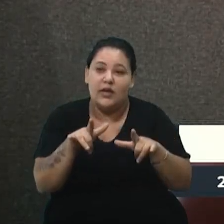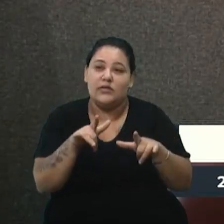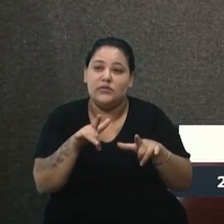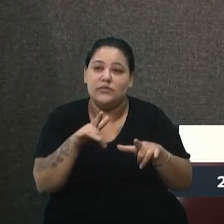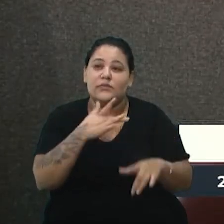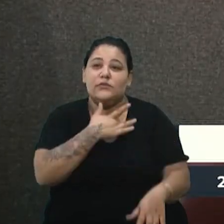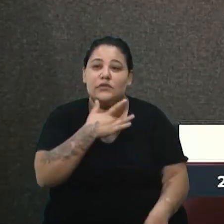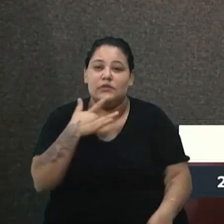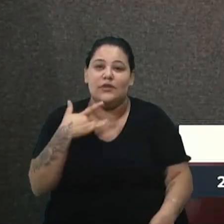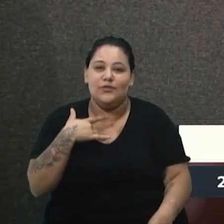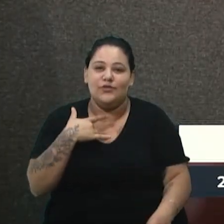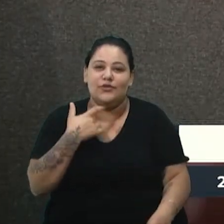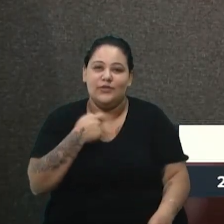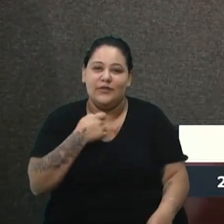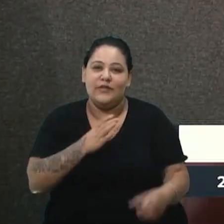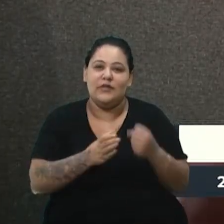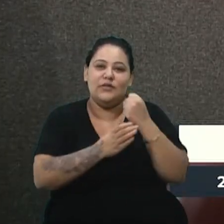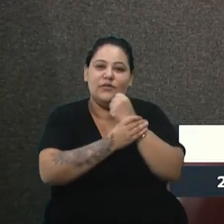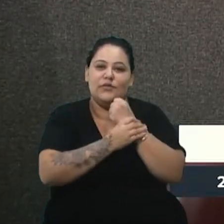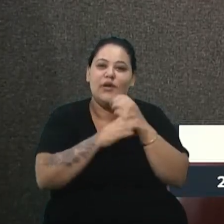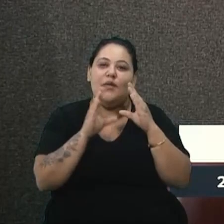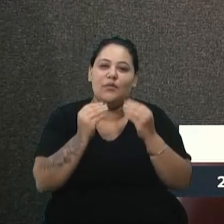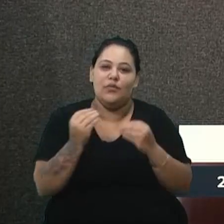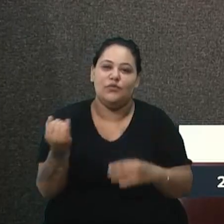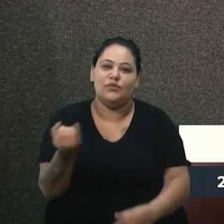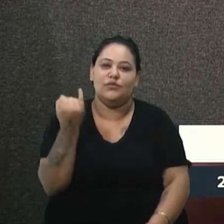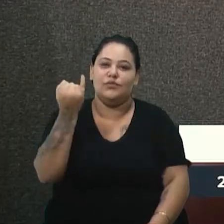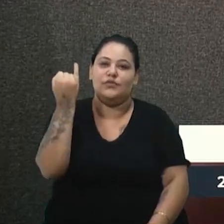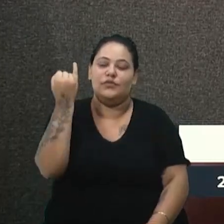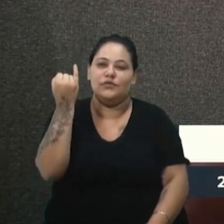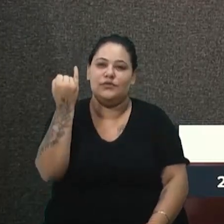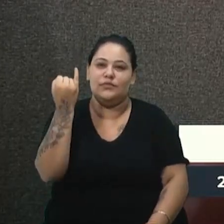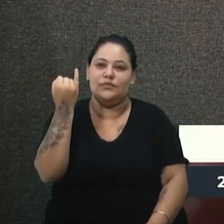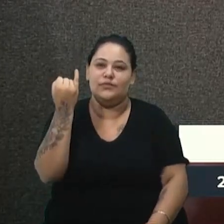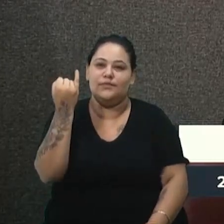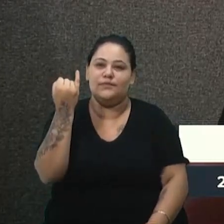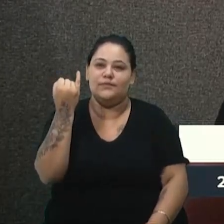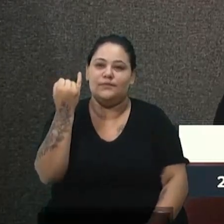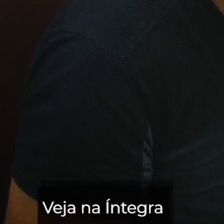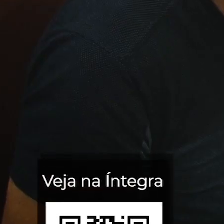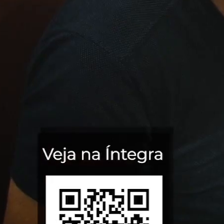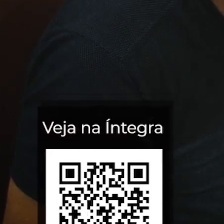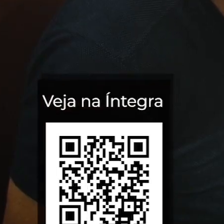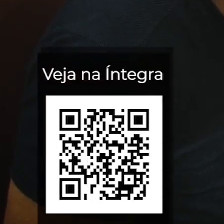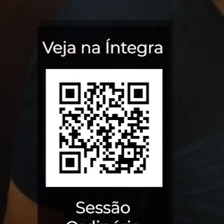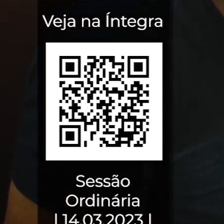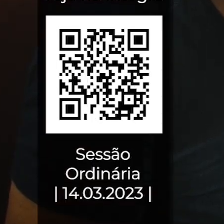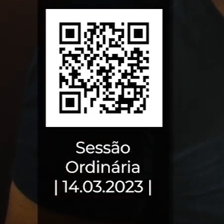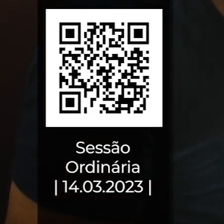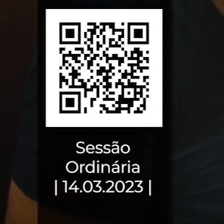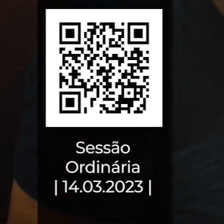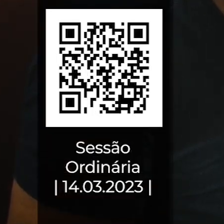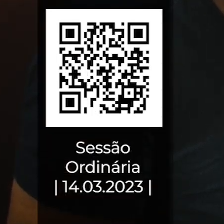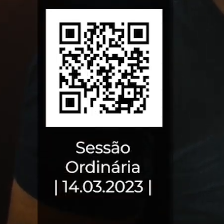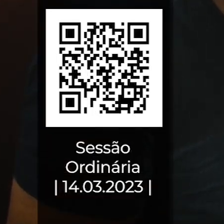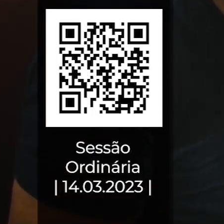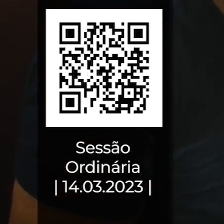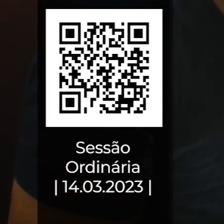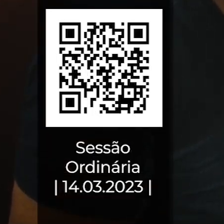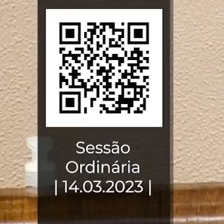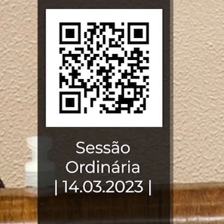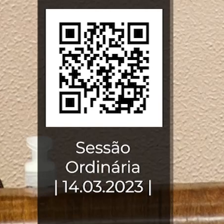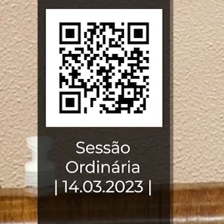seguras, é sem dúvida alguma muito importante. Então, no momento oportuno, votarei favorável. Projeto de lei que trata sobre a